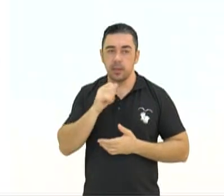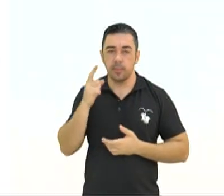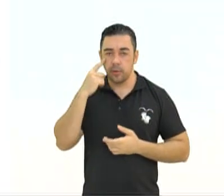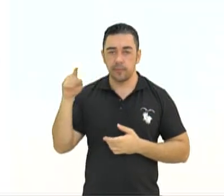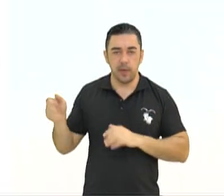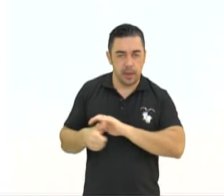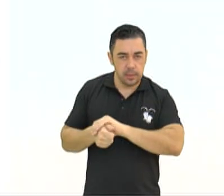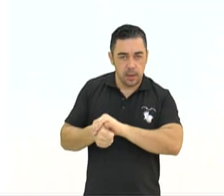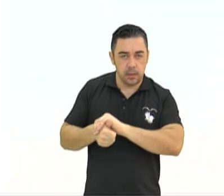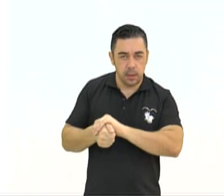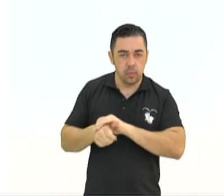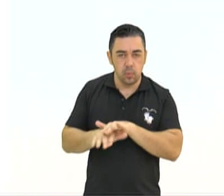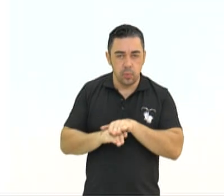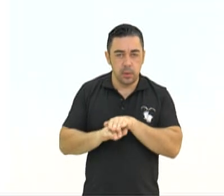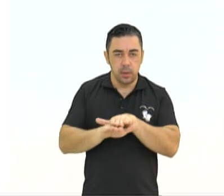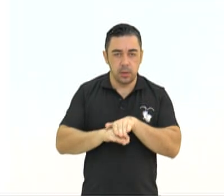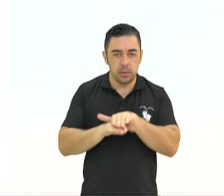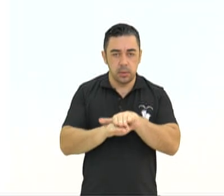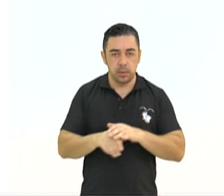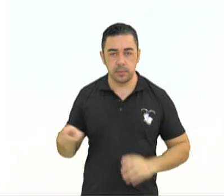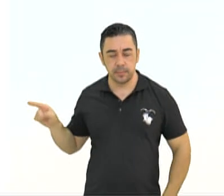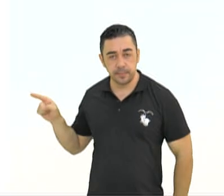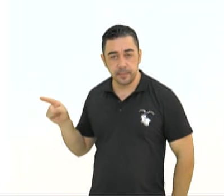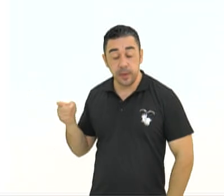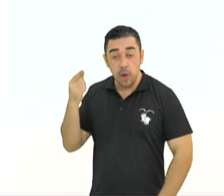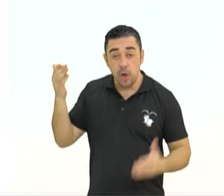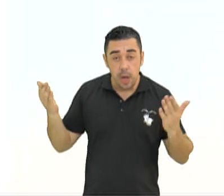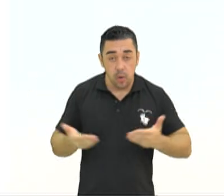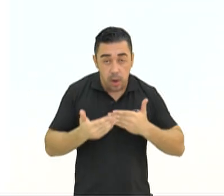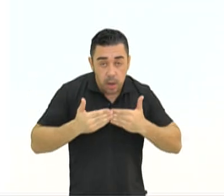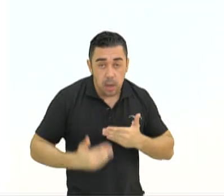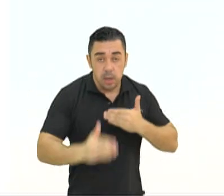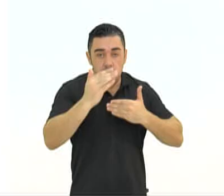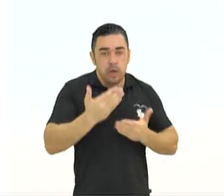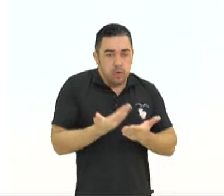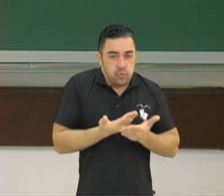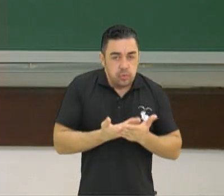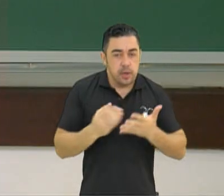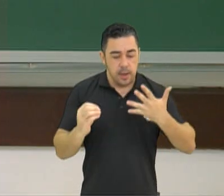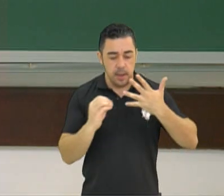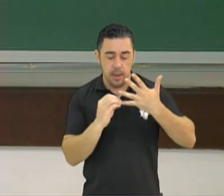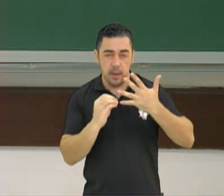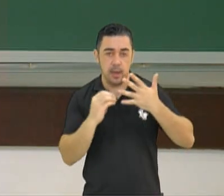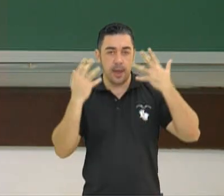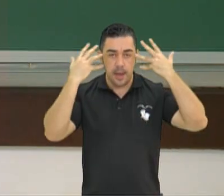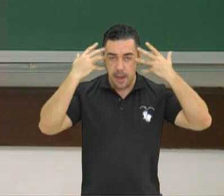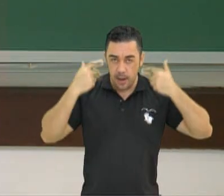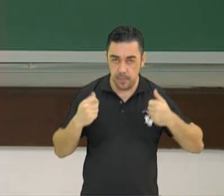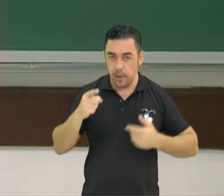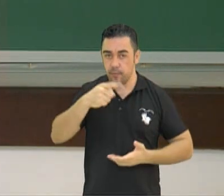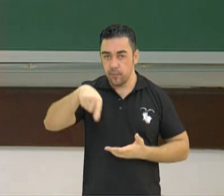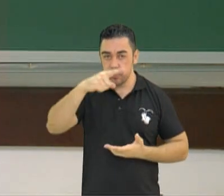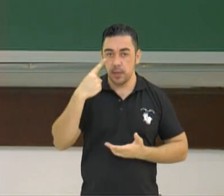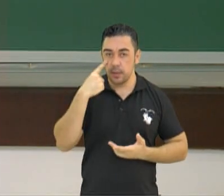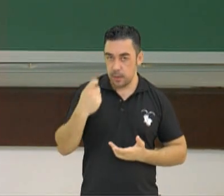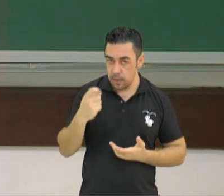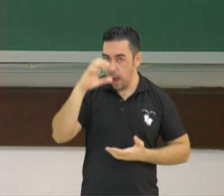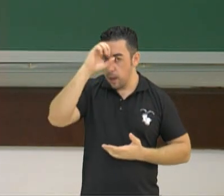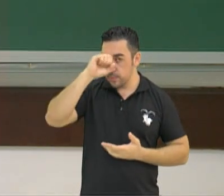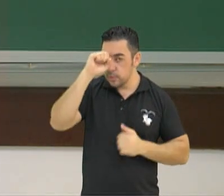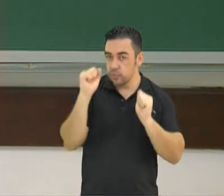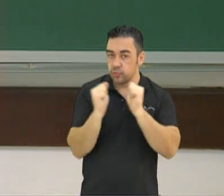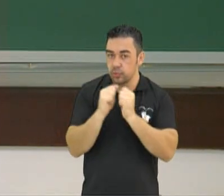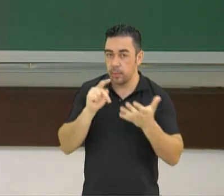bem bonitinha para vocês. Então, a partir de agora, vocês vão começar a estudar esse reino e tem muita coisa interessante que vocês vão aprender com a professora Carol. Então, essa